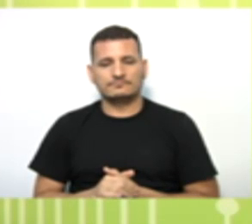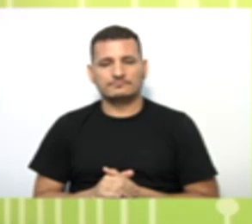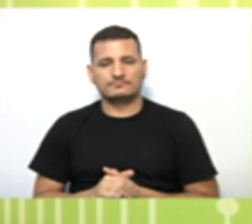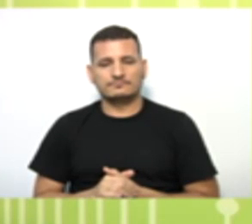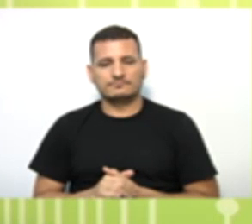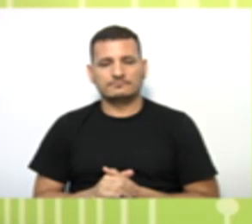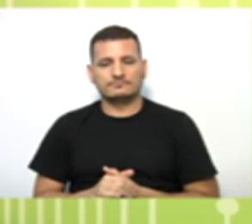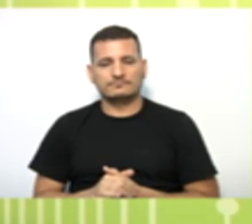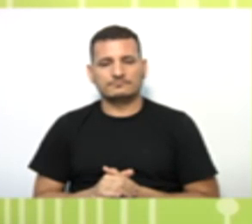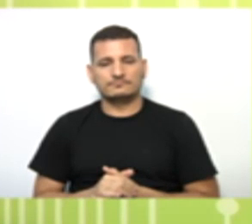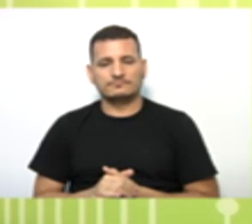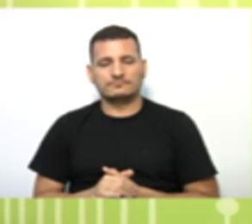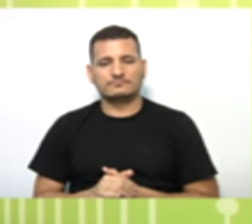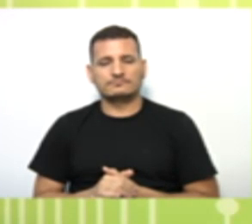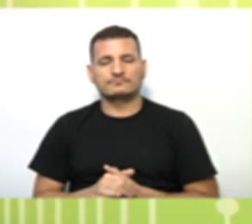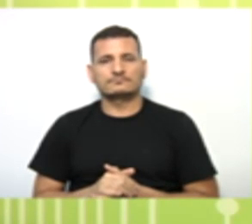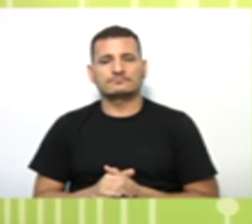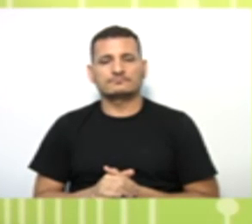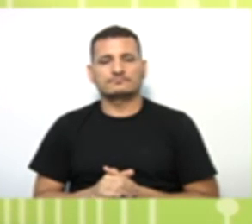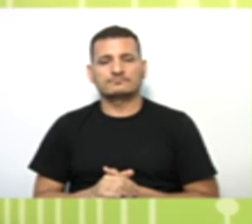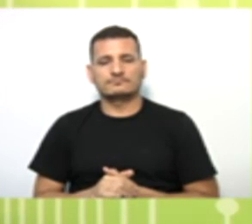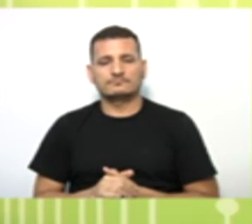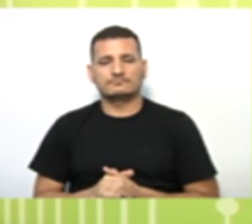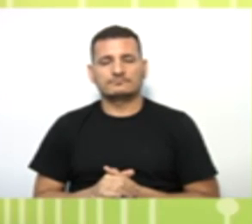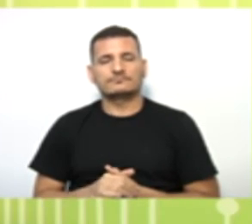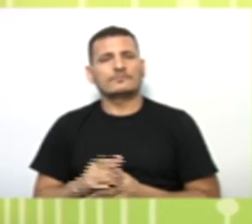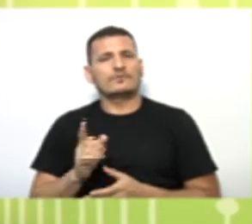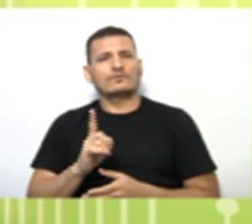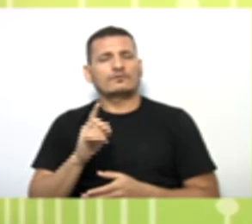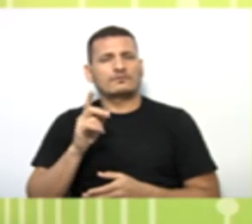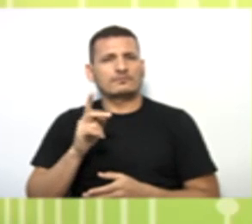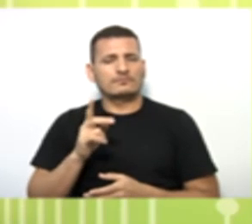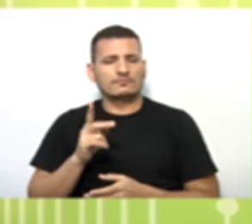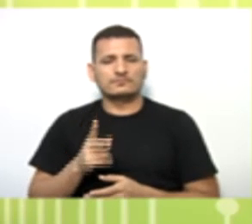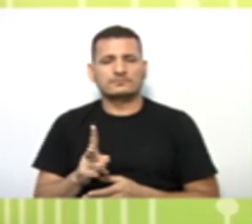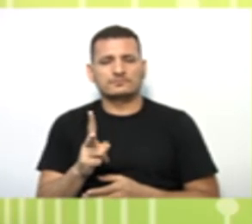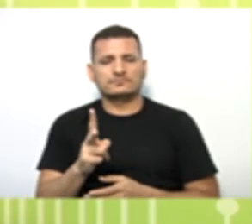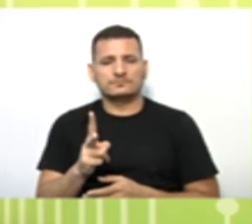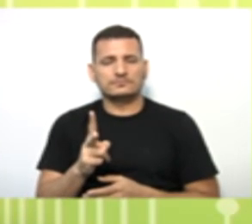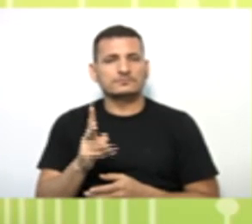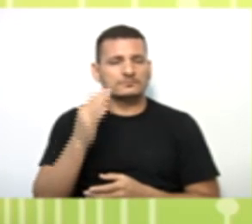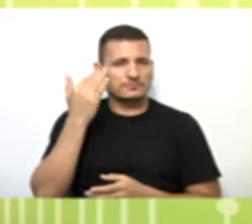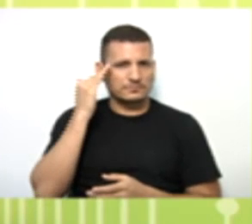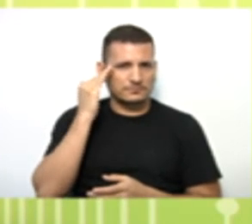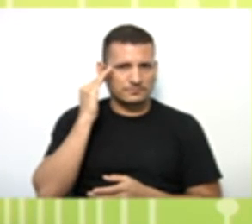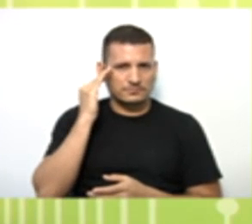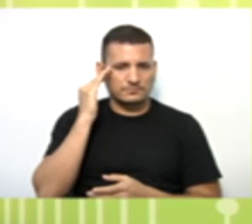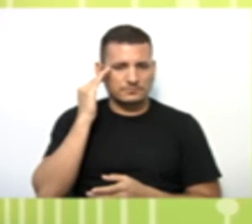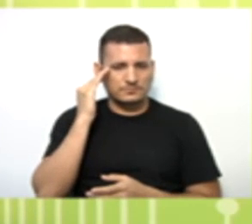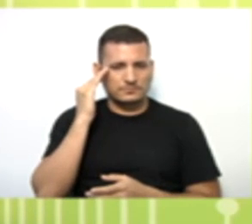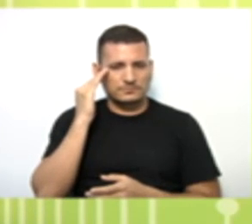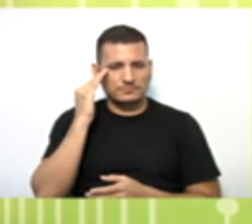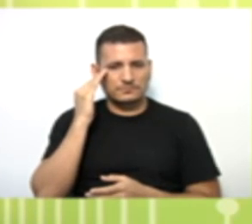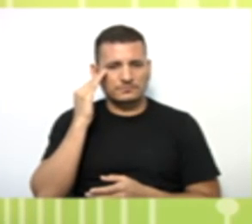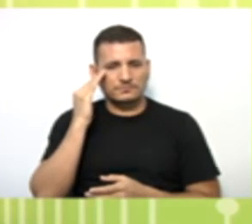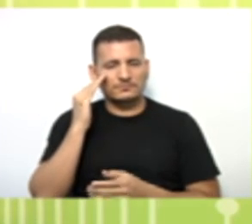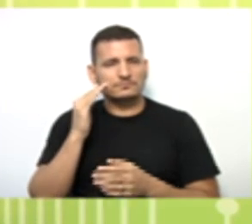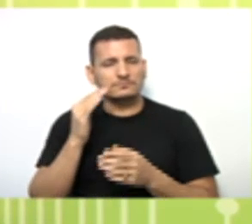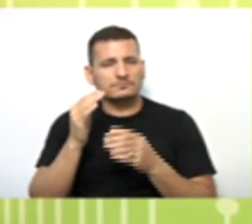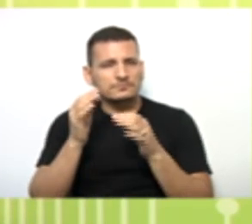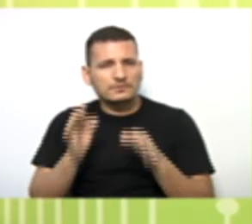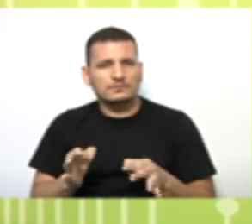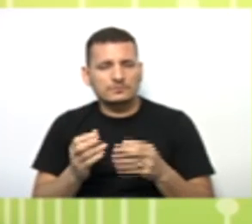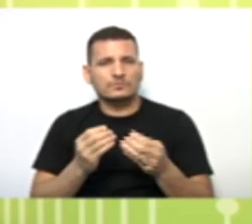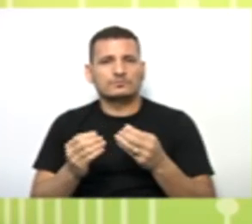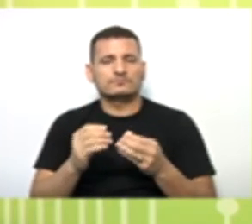Voltando àquele exemplo lá. Nem sempre a gente vai estar entendendo de forma concreta como é que funciona o